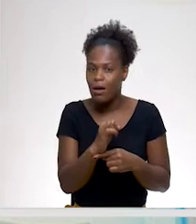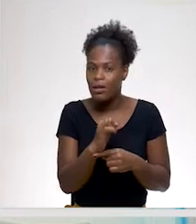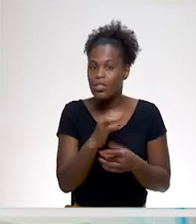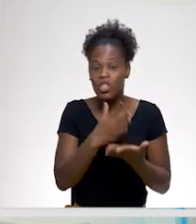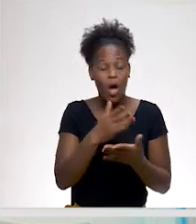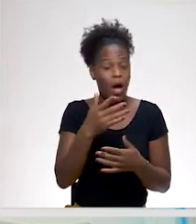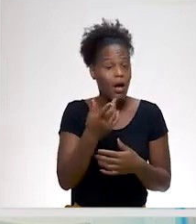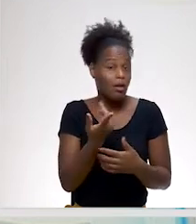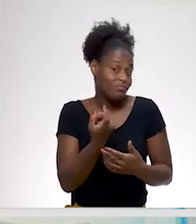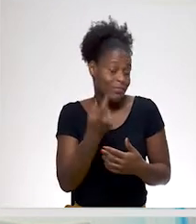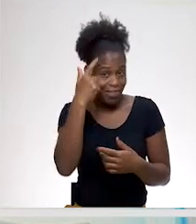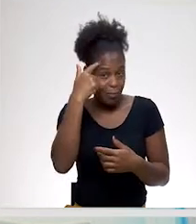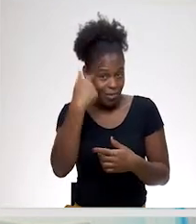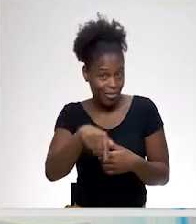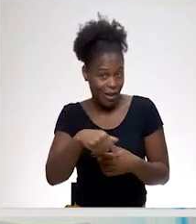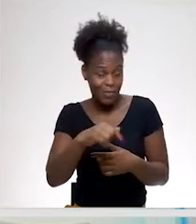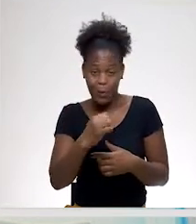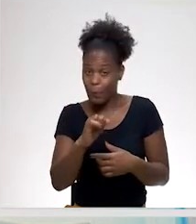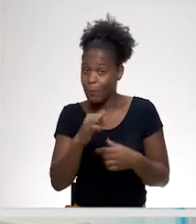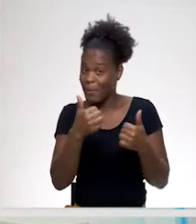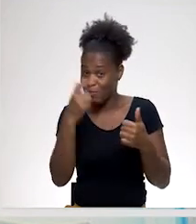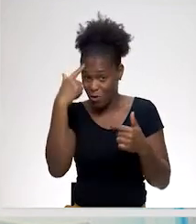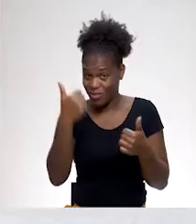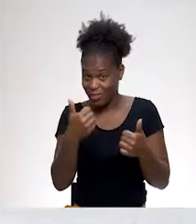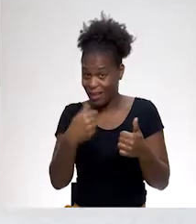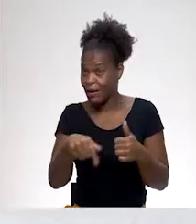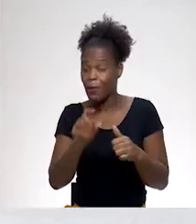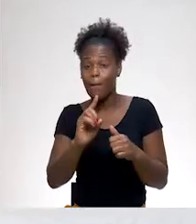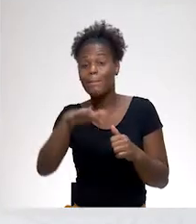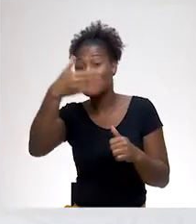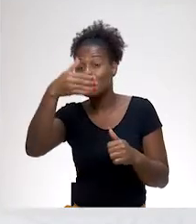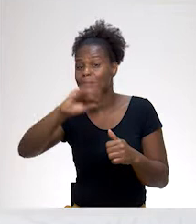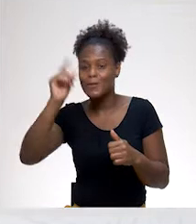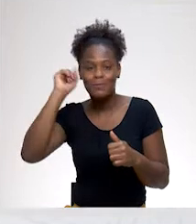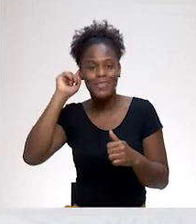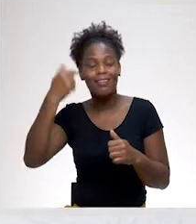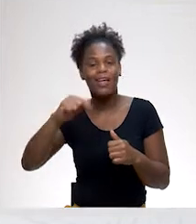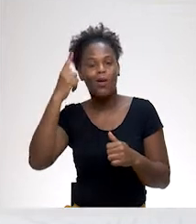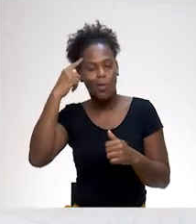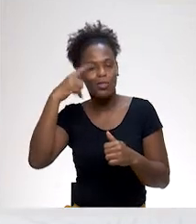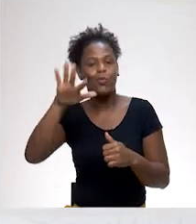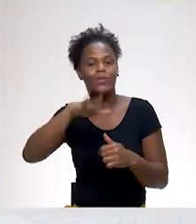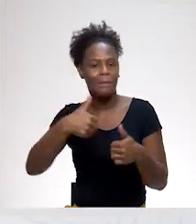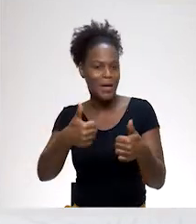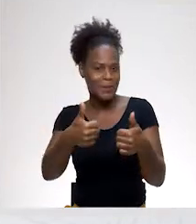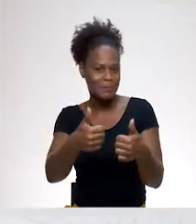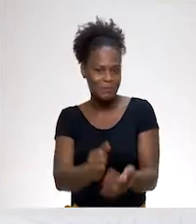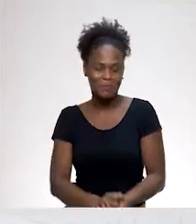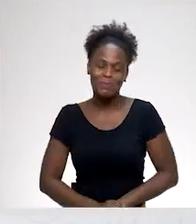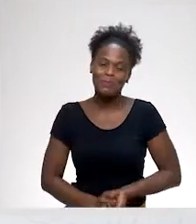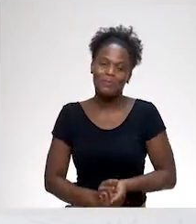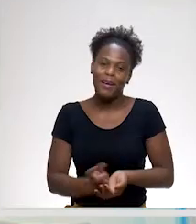é suficiente ter uma mente, mas, ou melhor, uma boa mente, o principal é usá-la